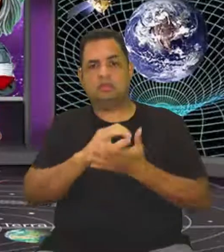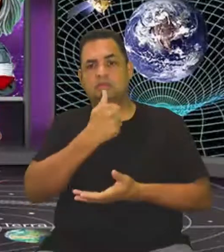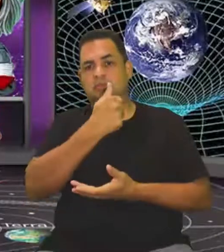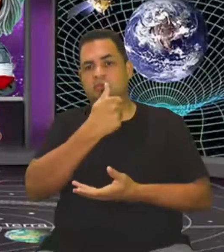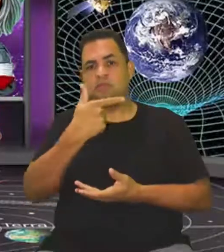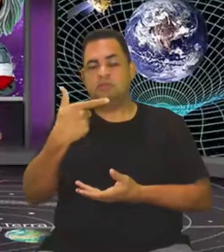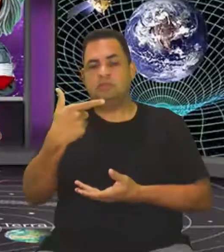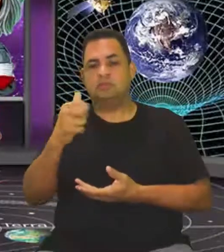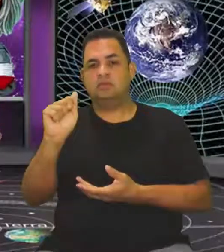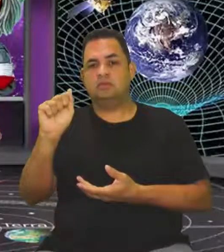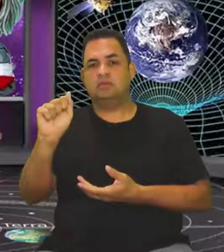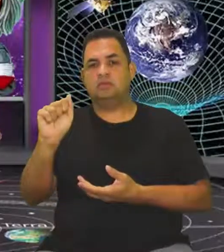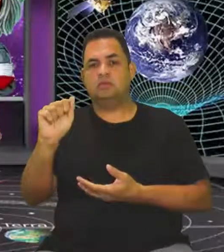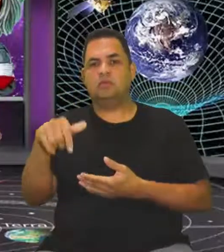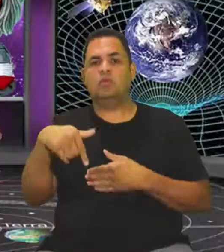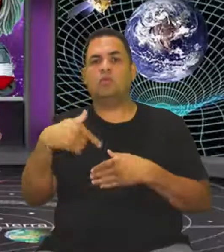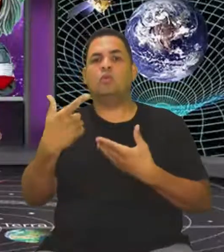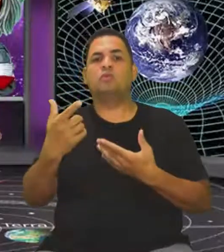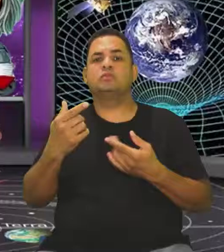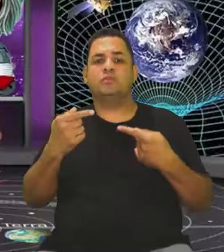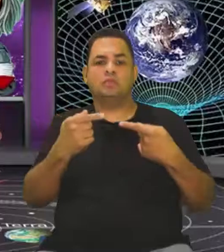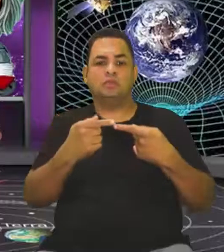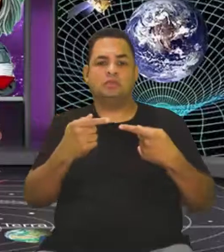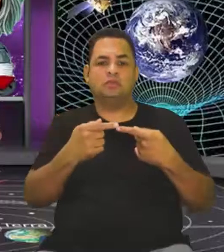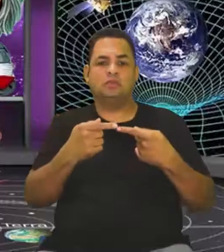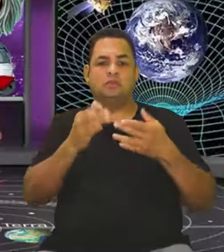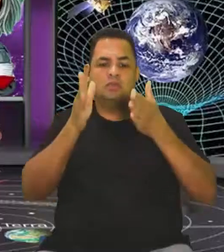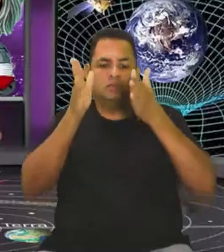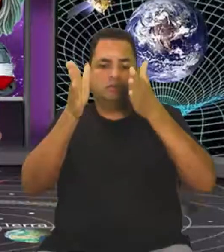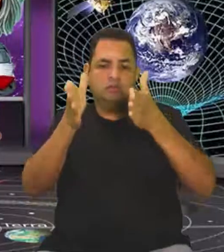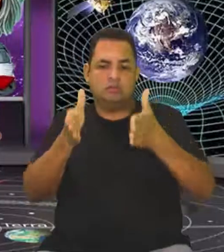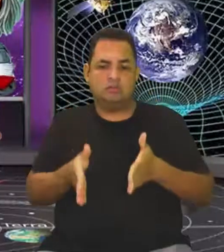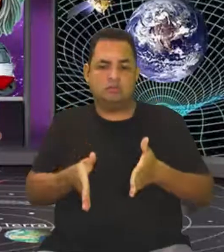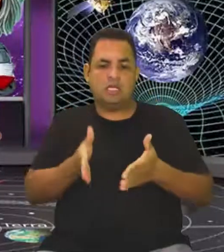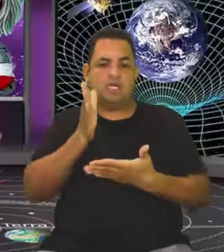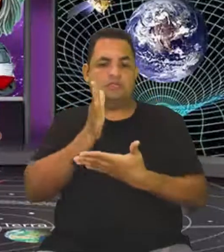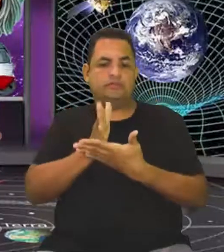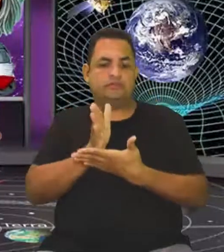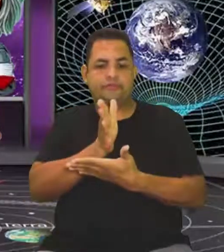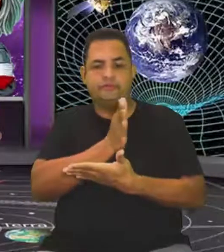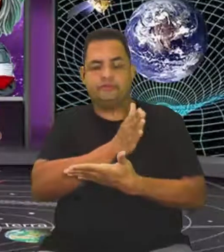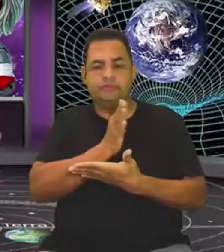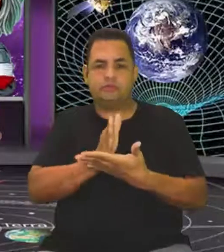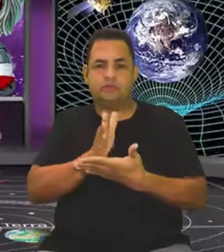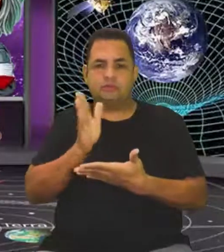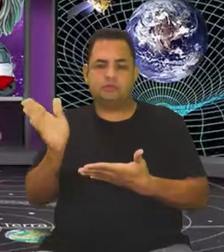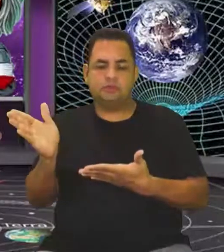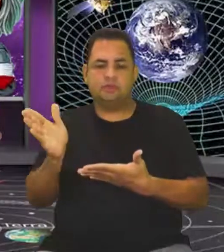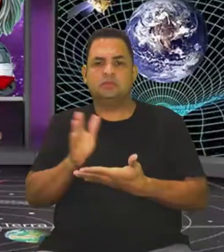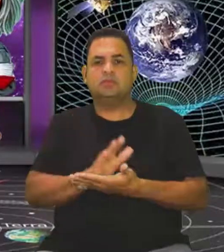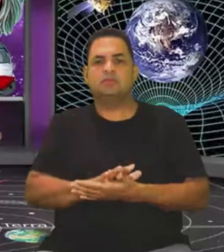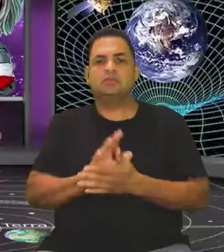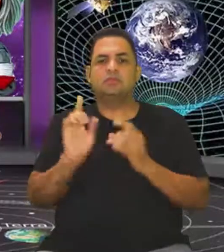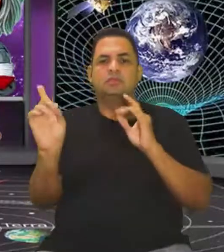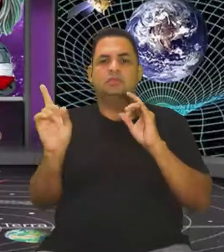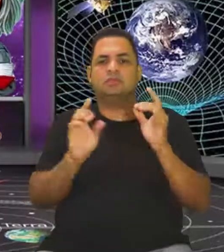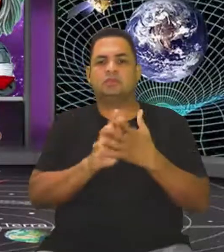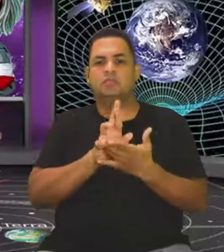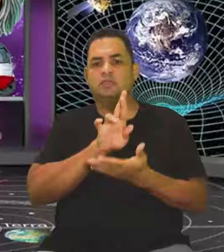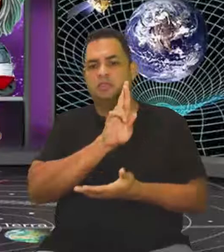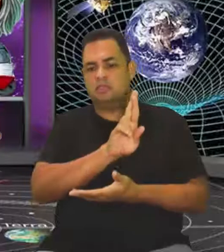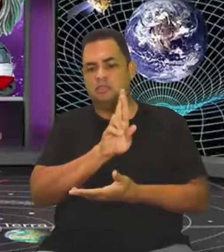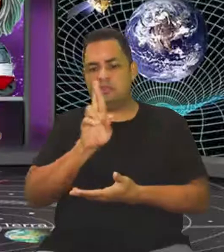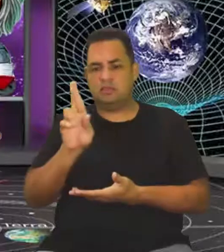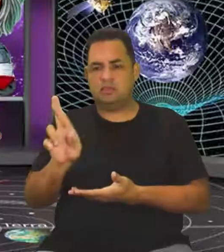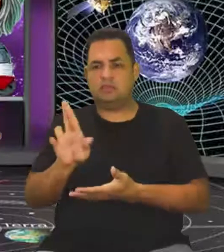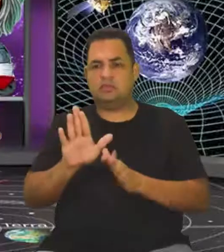visto isso. Quando ela vem para uma associação em paralelo, ela se divide. O valor que vai passar em cada